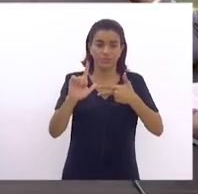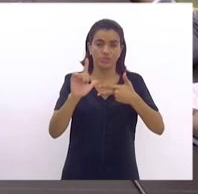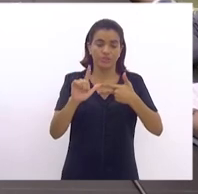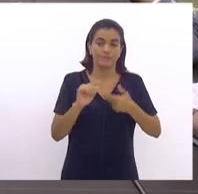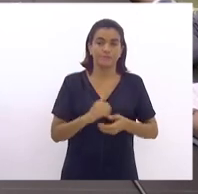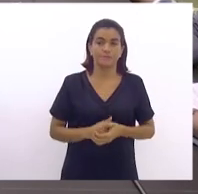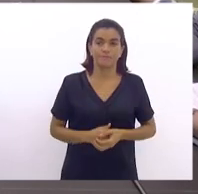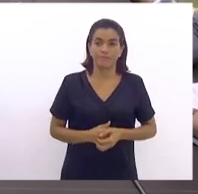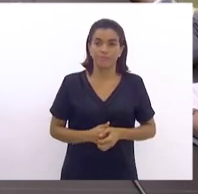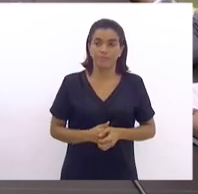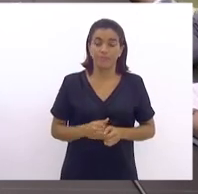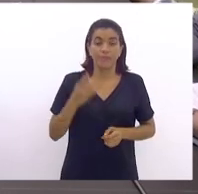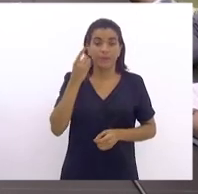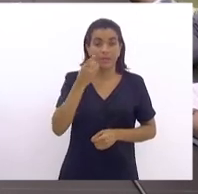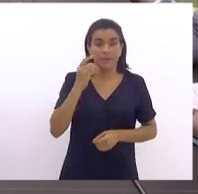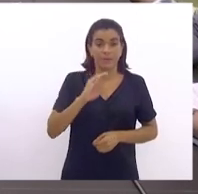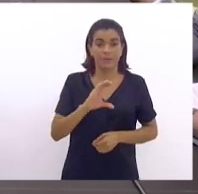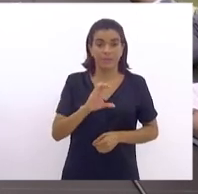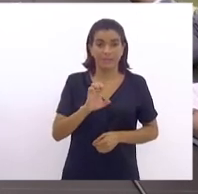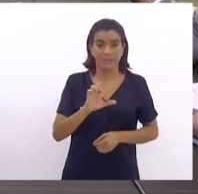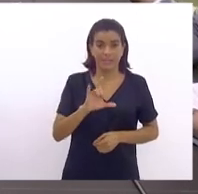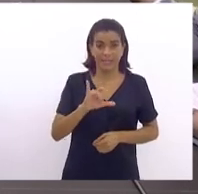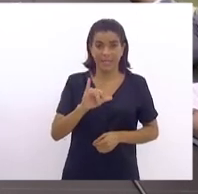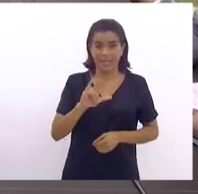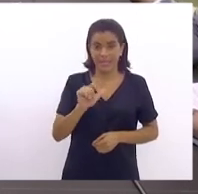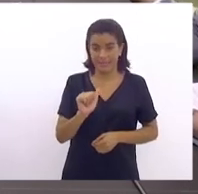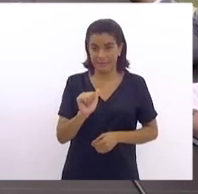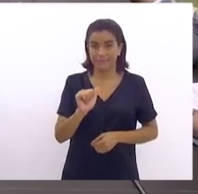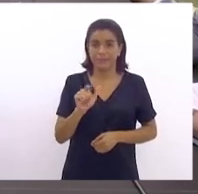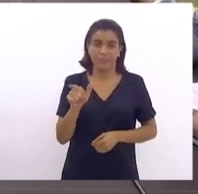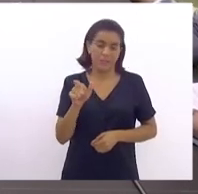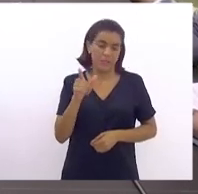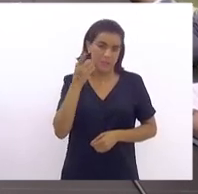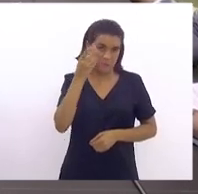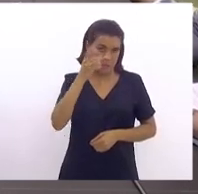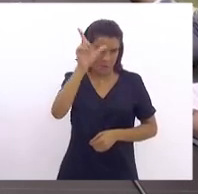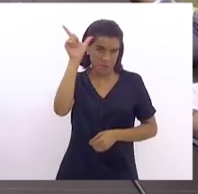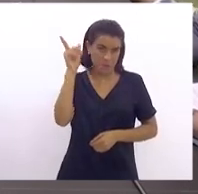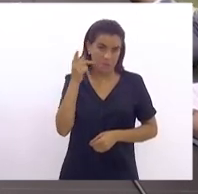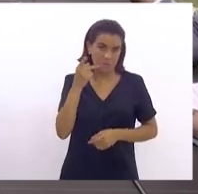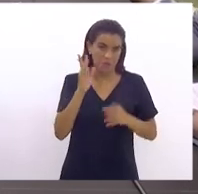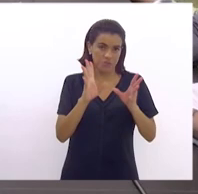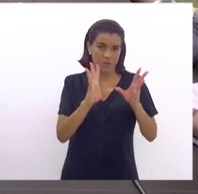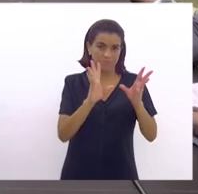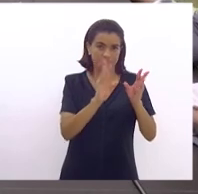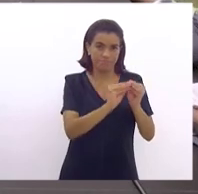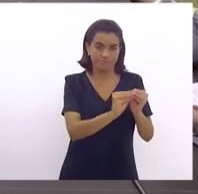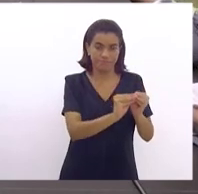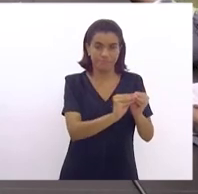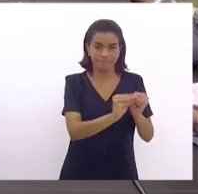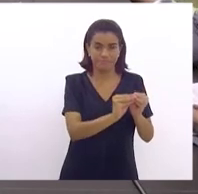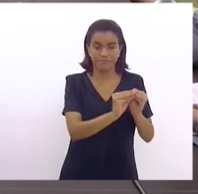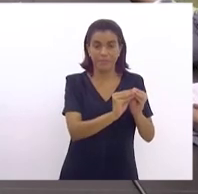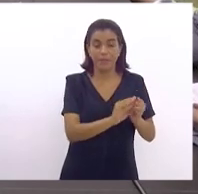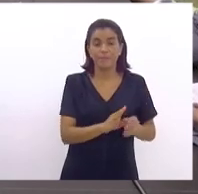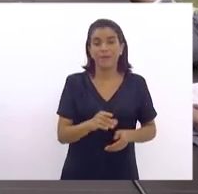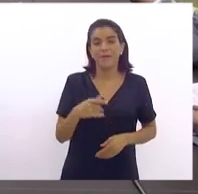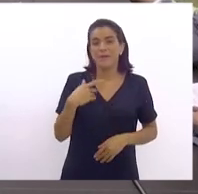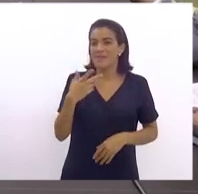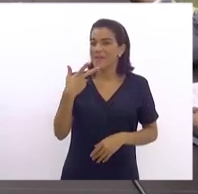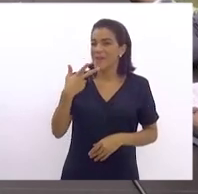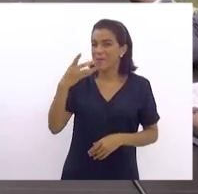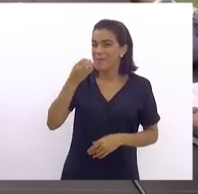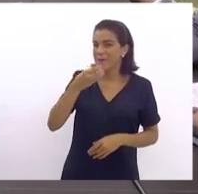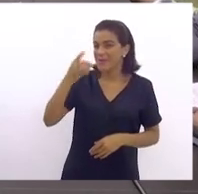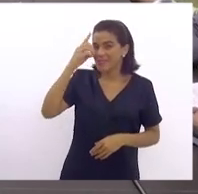Perfeito. Presidente. Deputada Célia. O deputado Luiz Paulo já concluiu. Então, bom dia, não é? Primeiro, já dei um abraço aqui ao